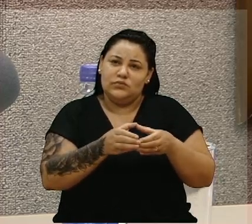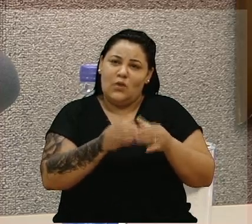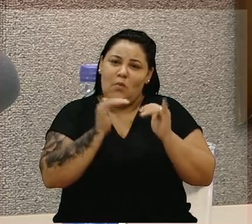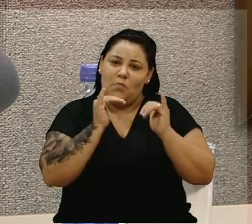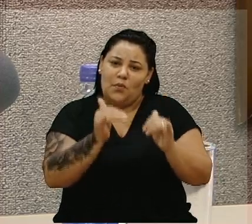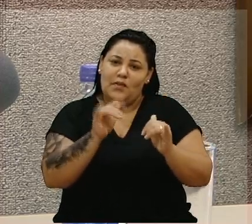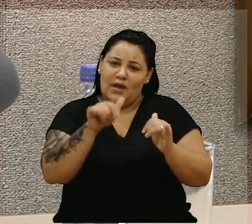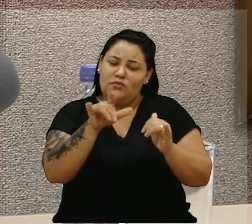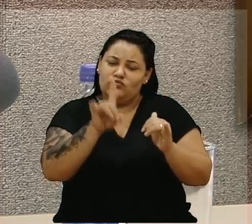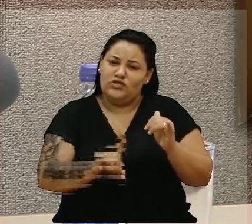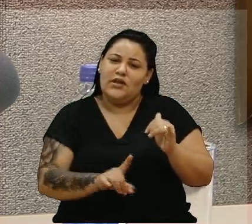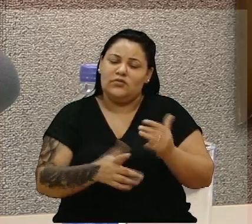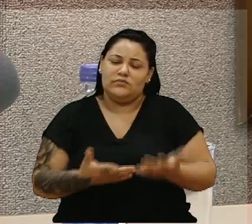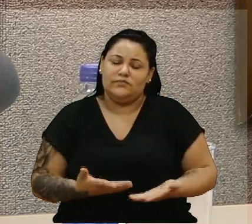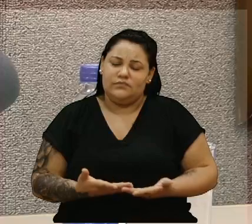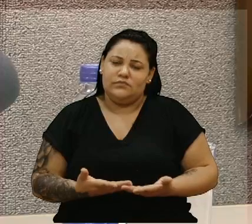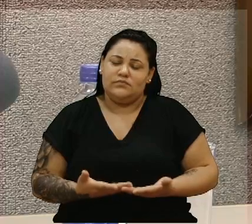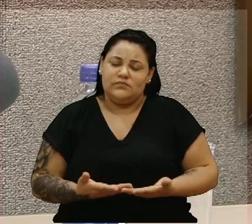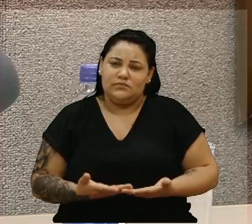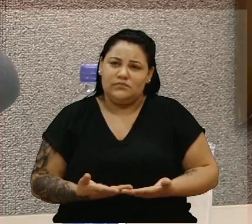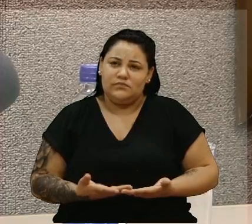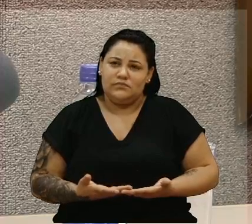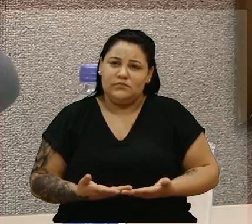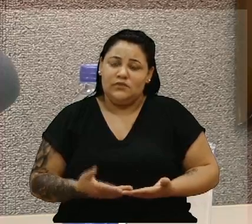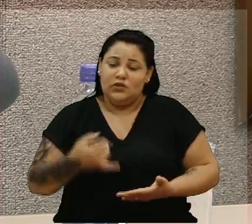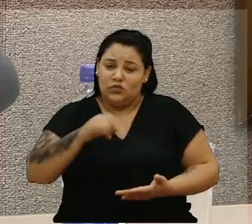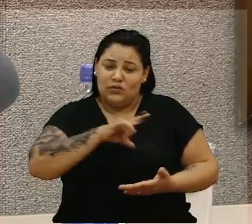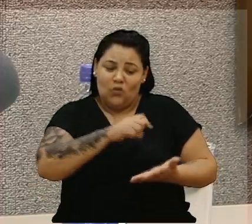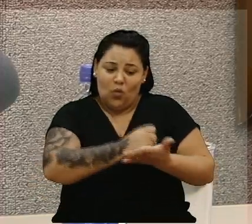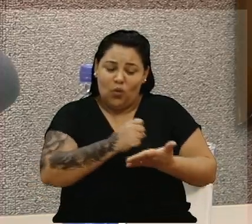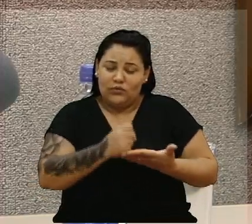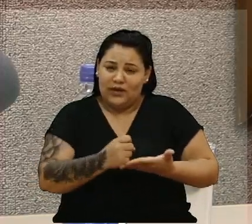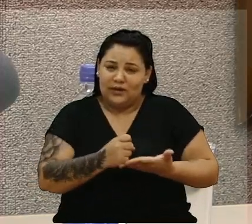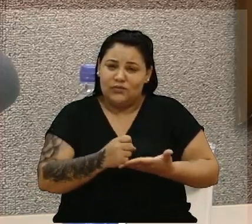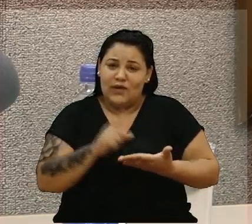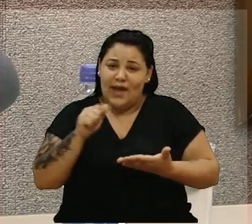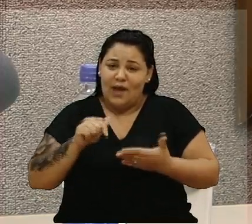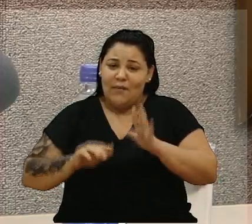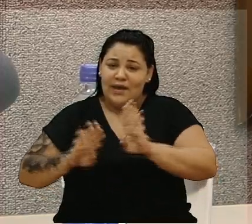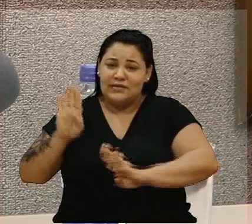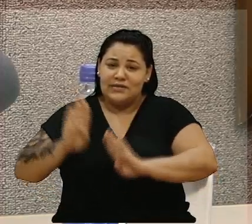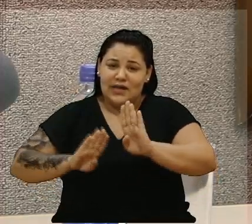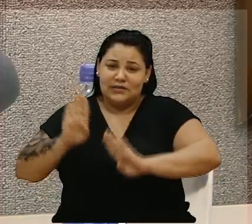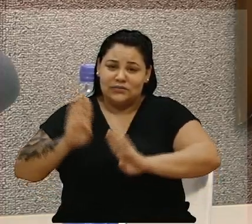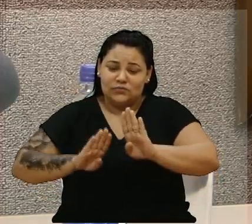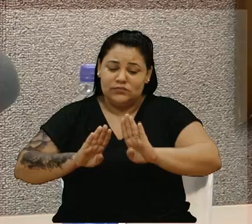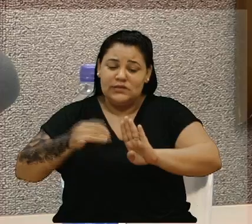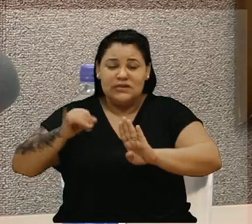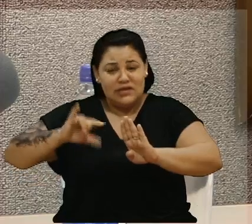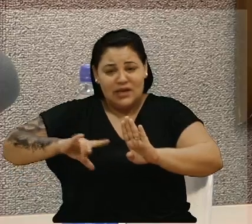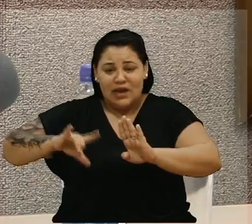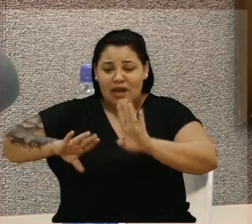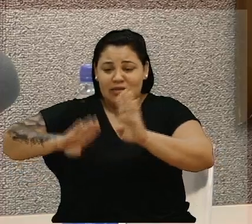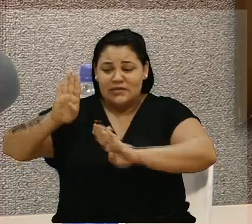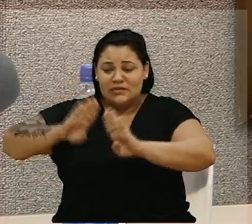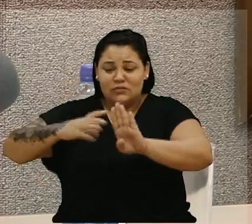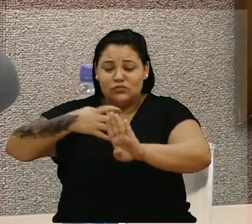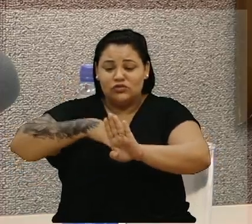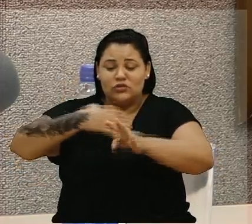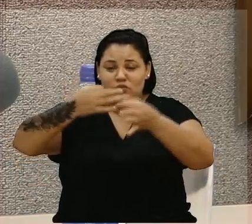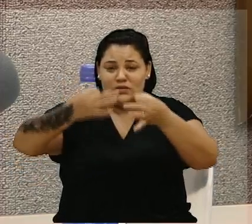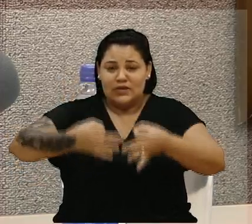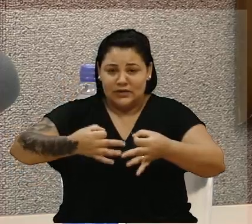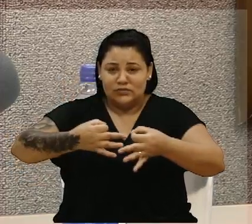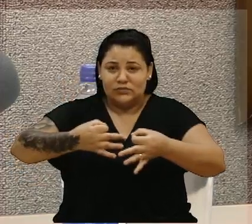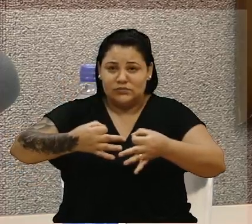pública. Na medida que tu tem uma concessão pública, ele é licitado. Se licitado e corretamente, e tem o Tribunal de